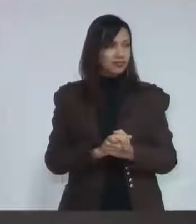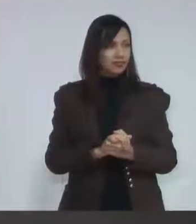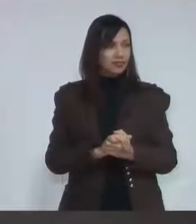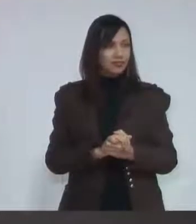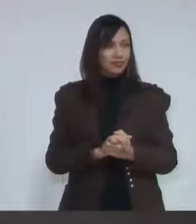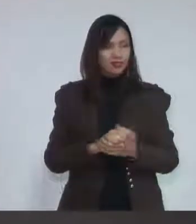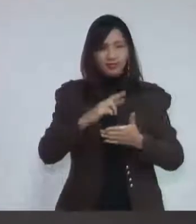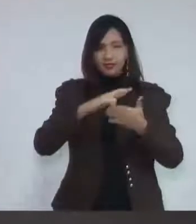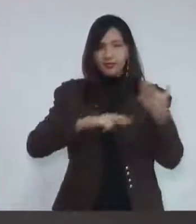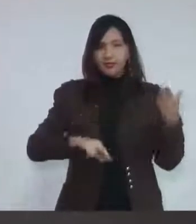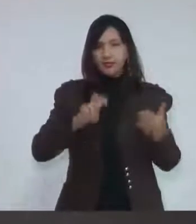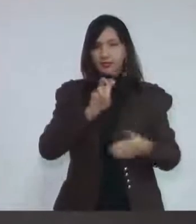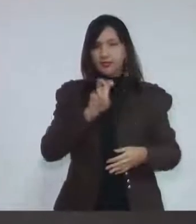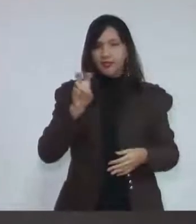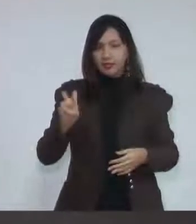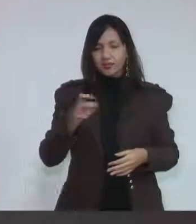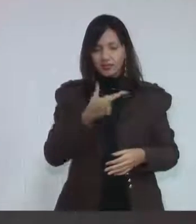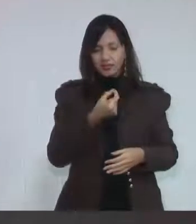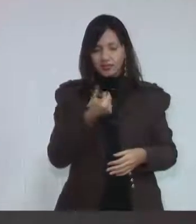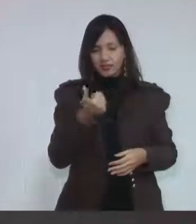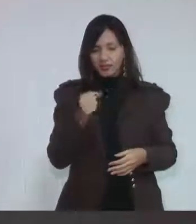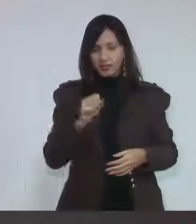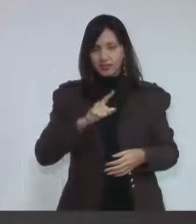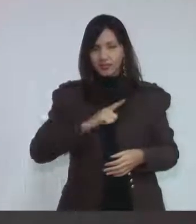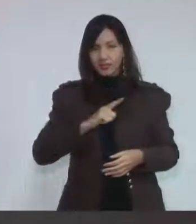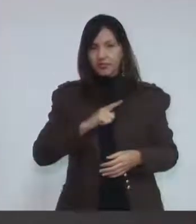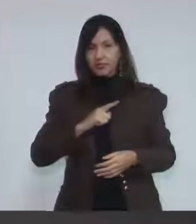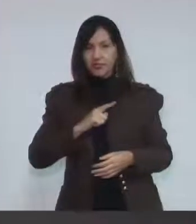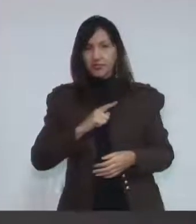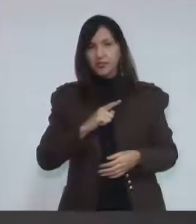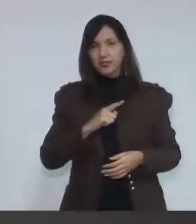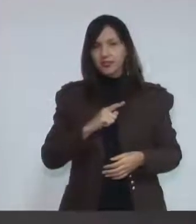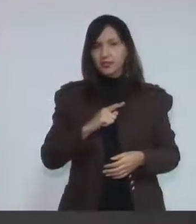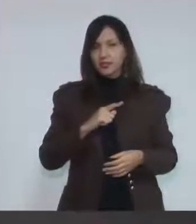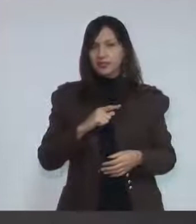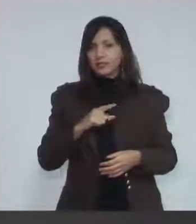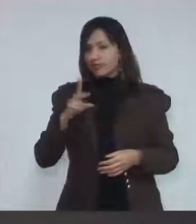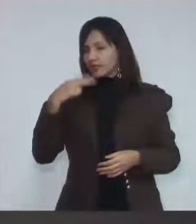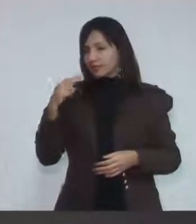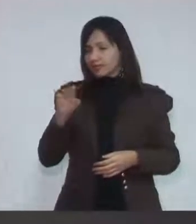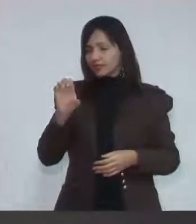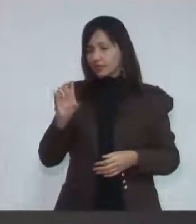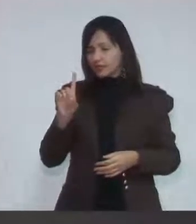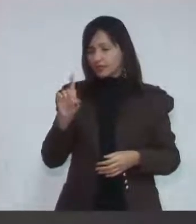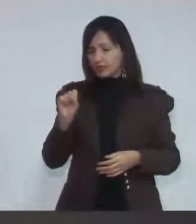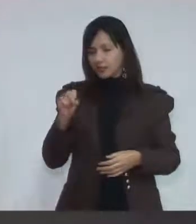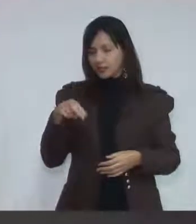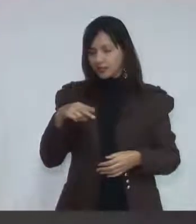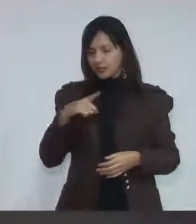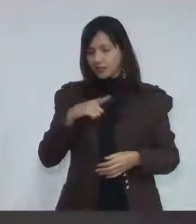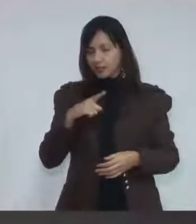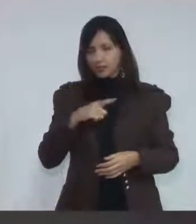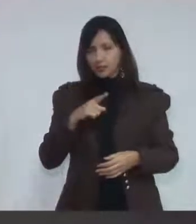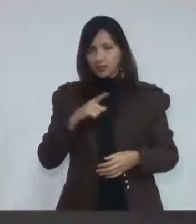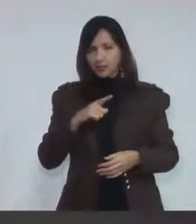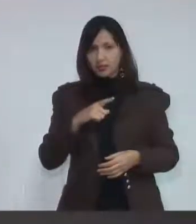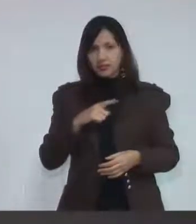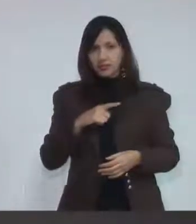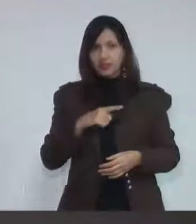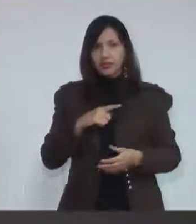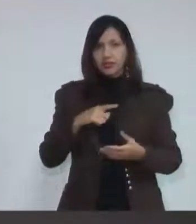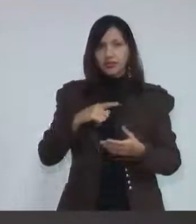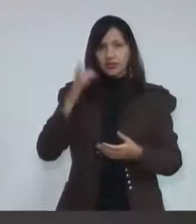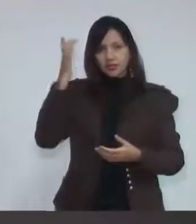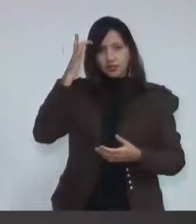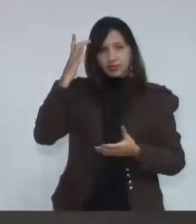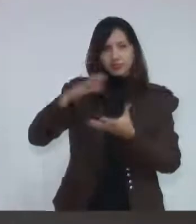Requerimento número 55, 2018. Autoria vereador Edson PC. Queremos, nos termos constitucionais, legais e regimentais, dignos adulta à mesa oficial do